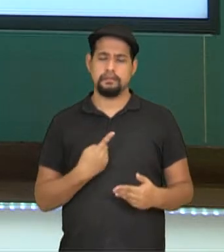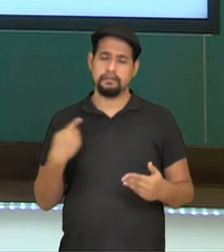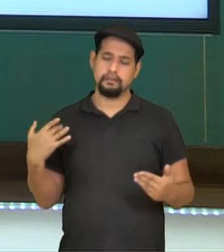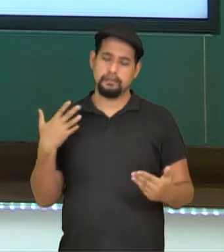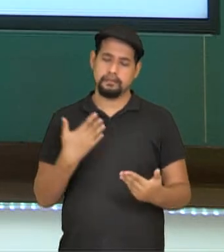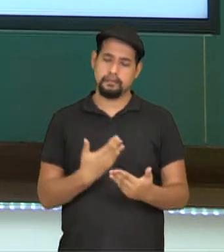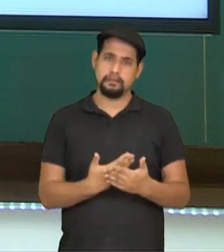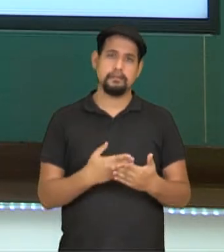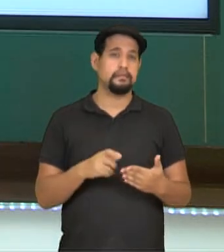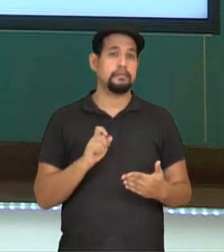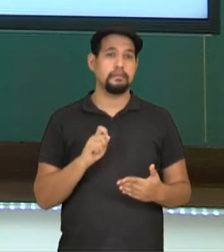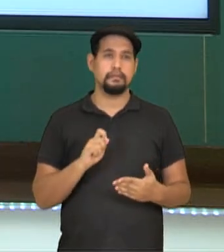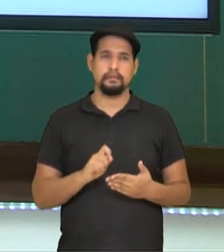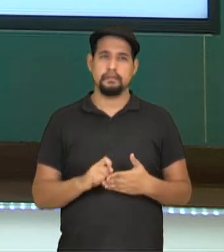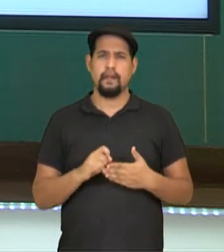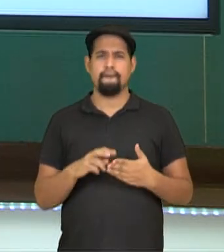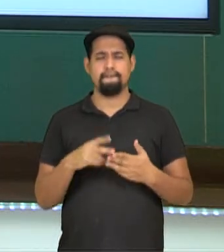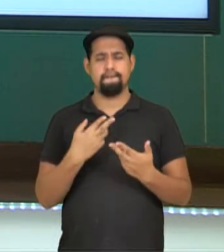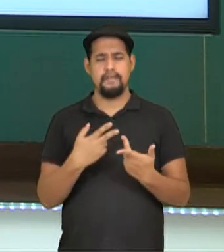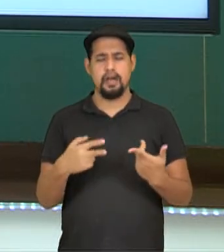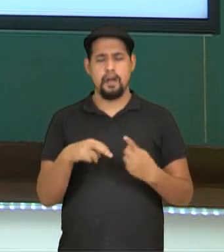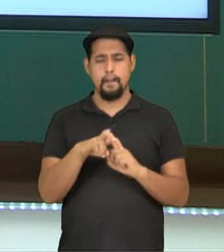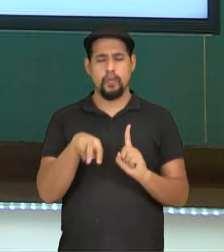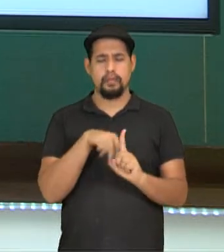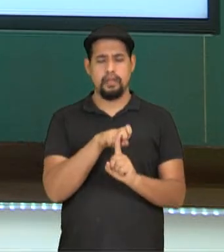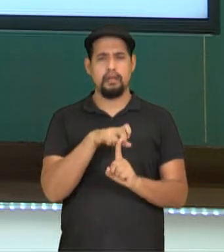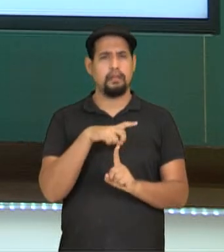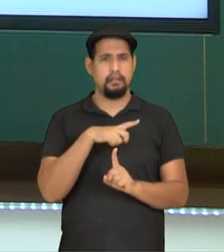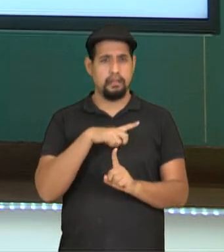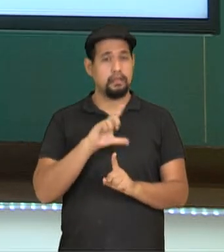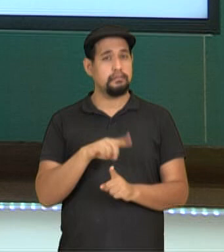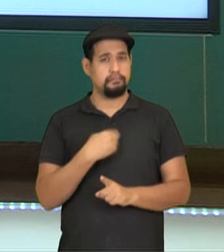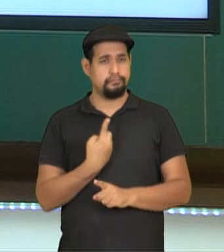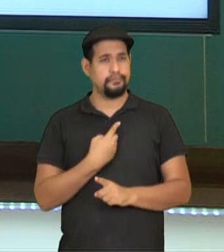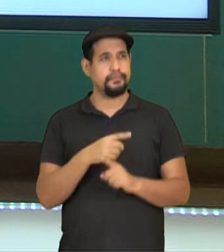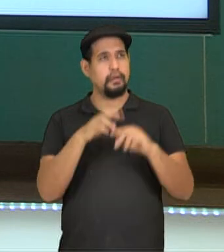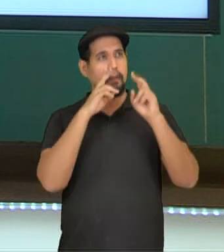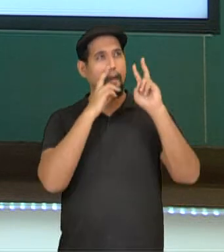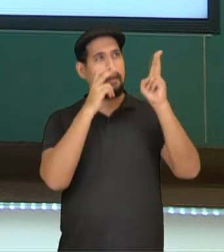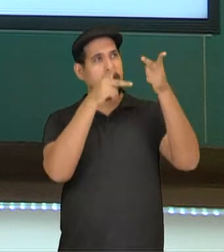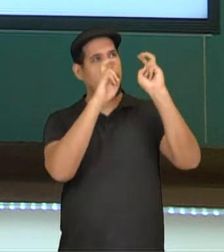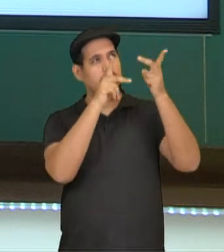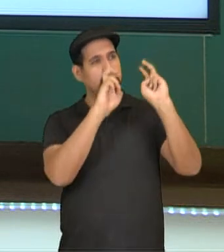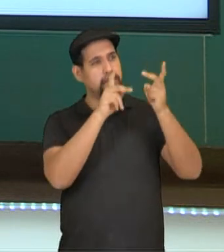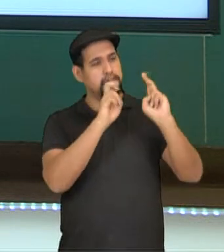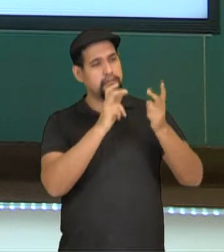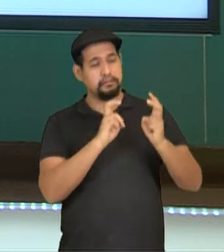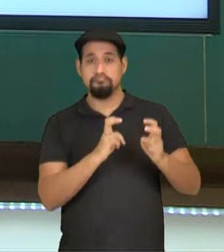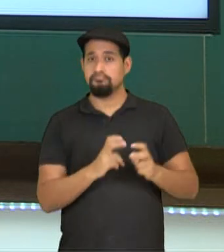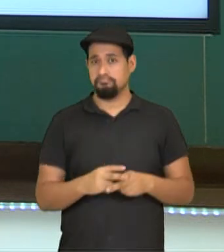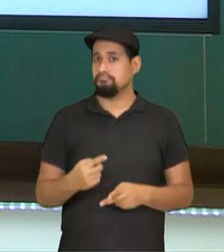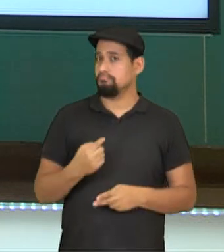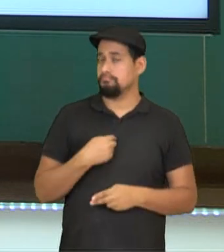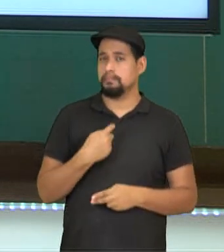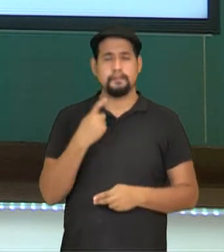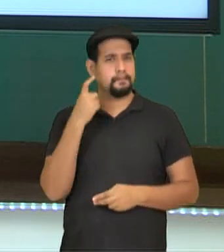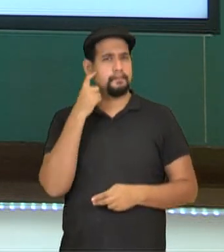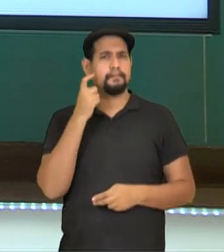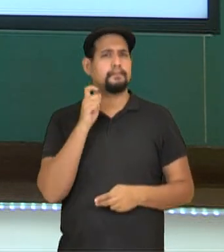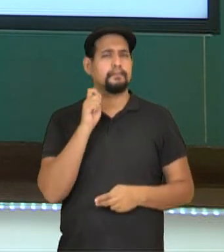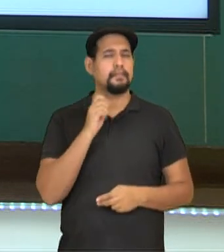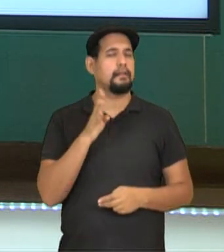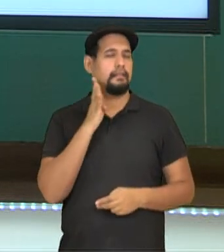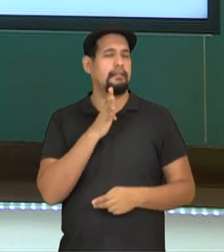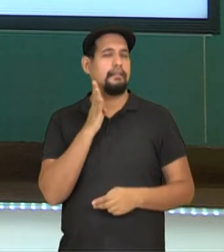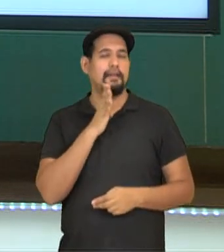nossa caminhada pelas modalidades do skate. Agora a gente vai olhar aquela que eu particularmente acho a mais